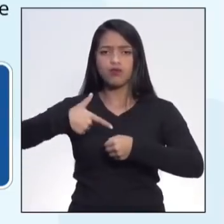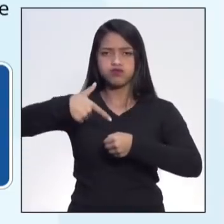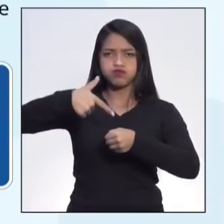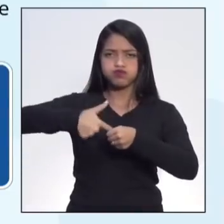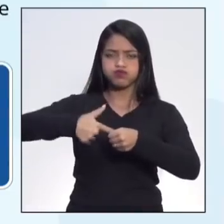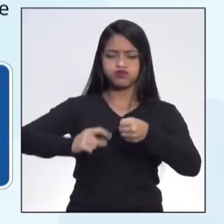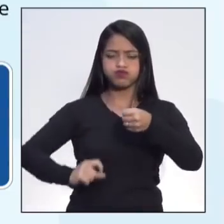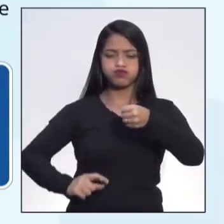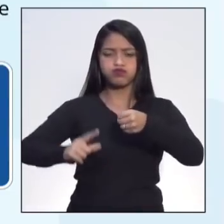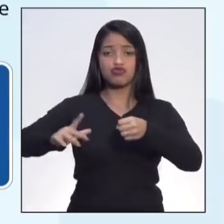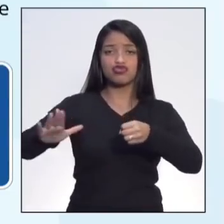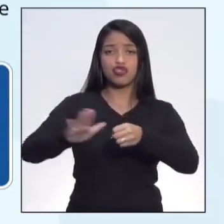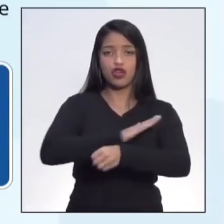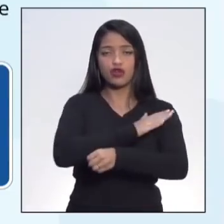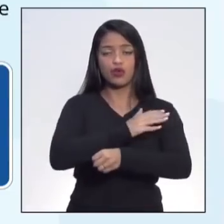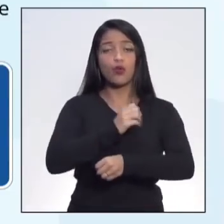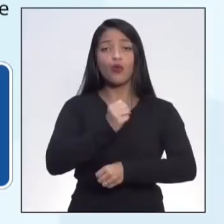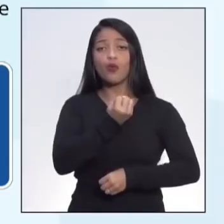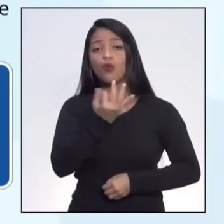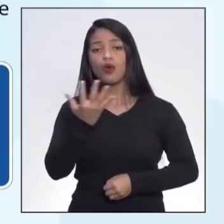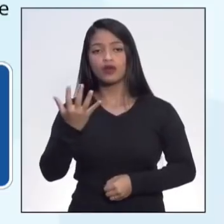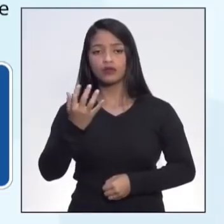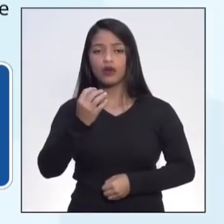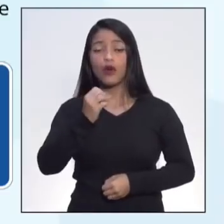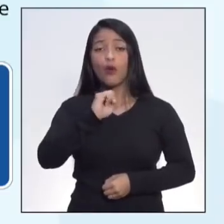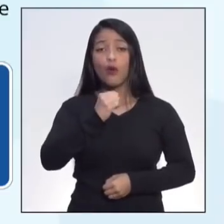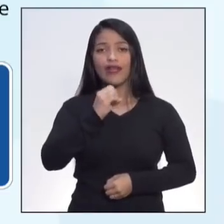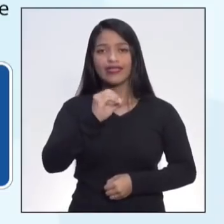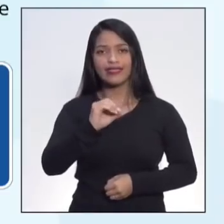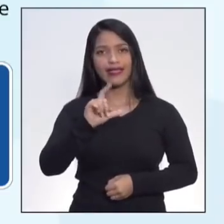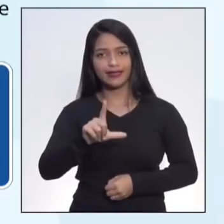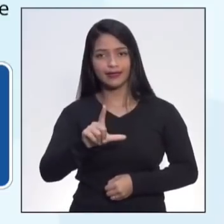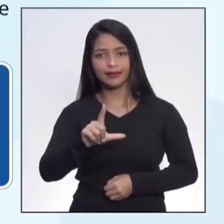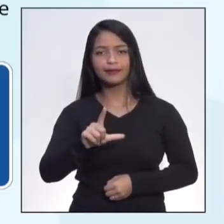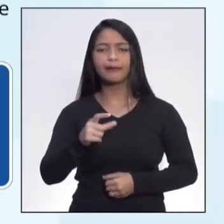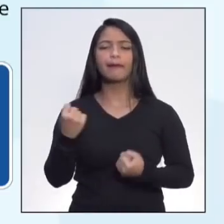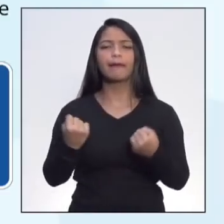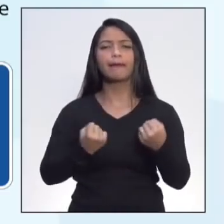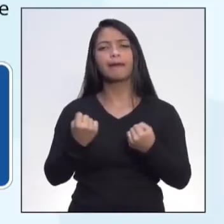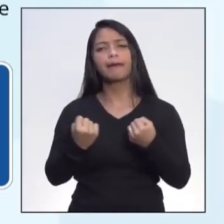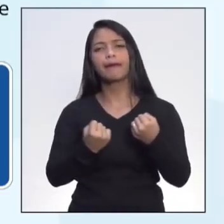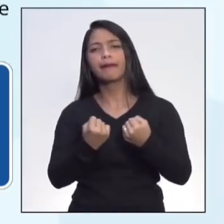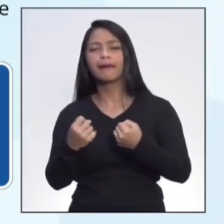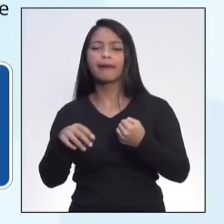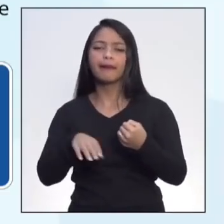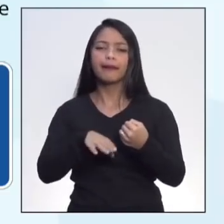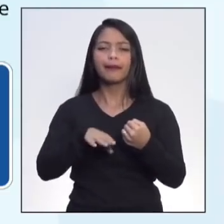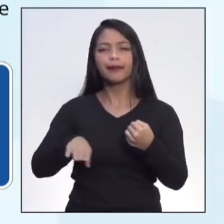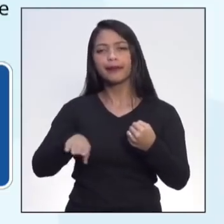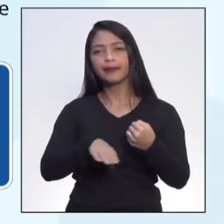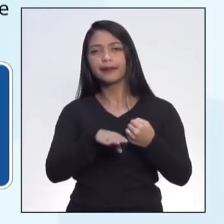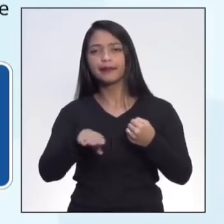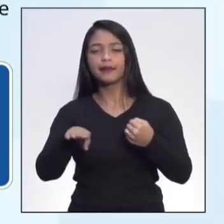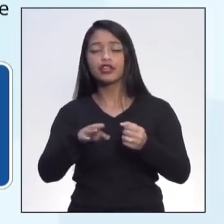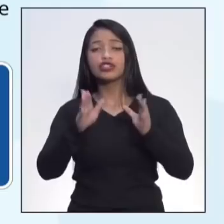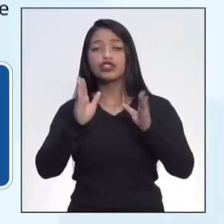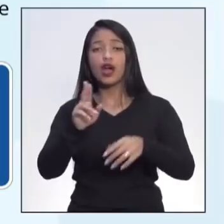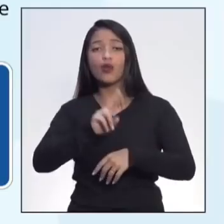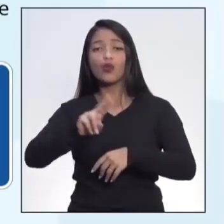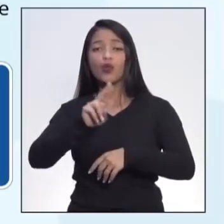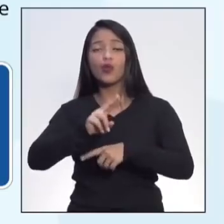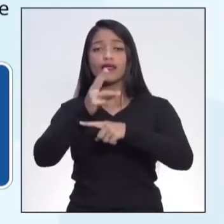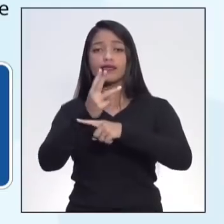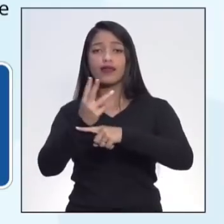litros. Parou para reabastecer quando o painel marcava o consumo de 3/4 do tanque.